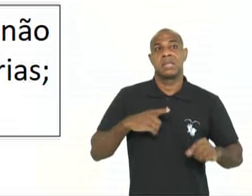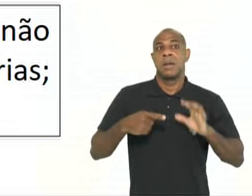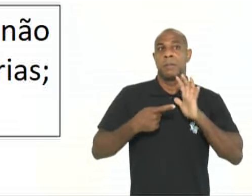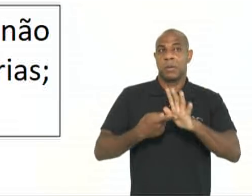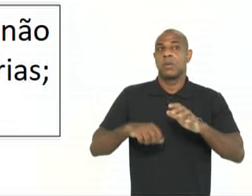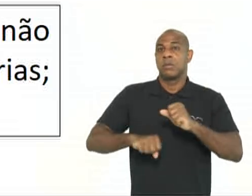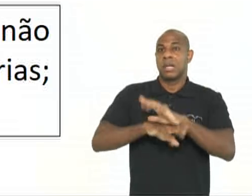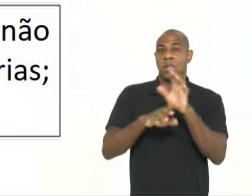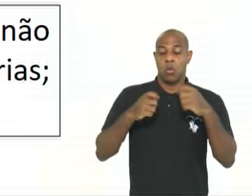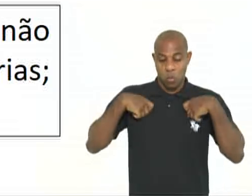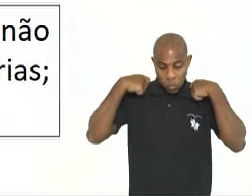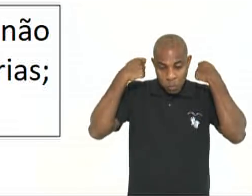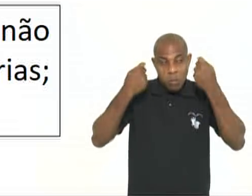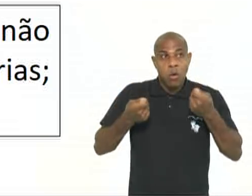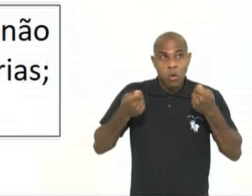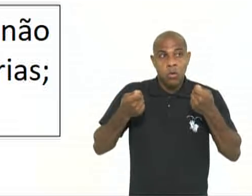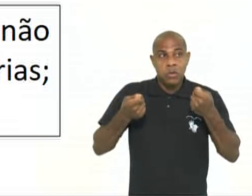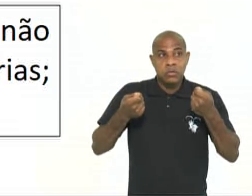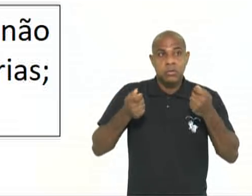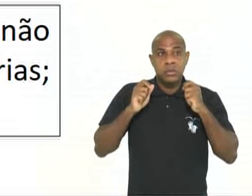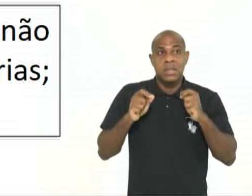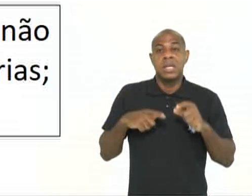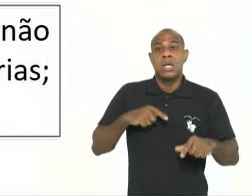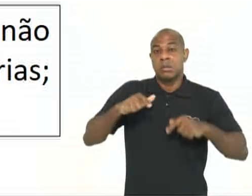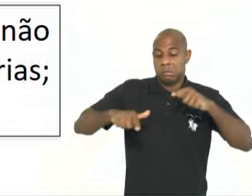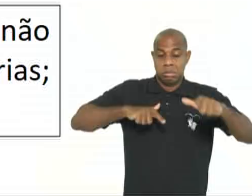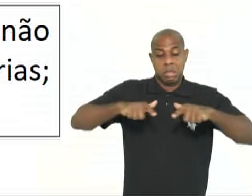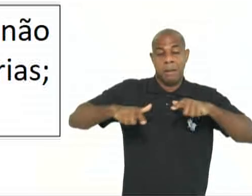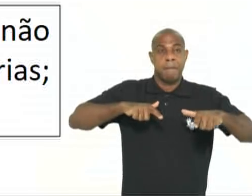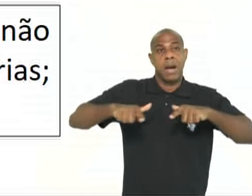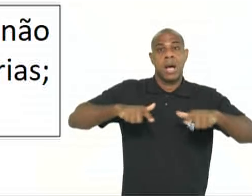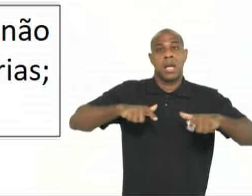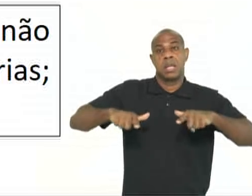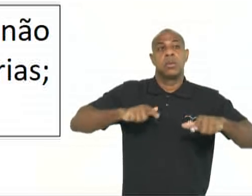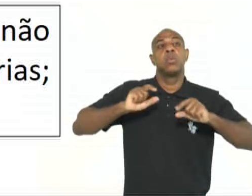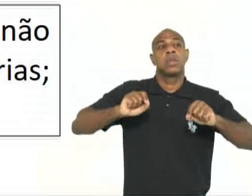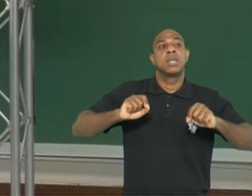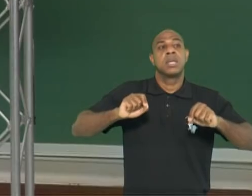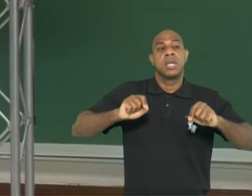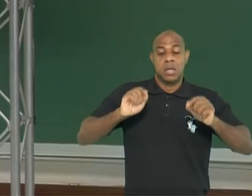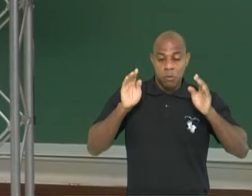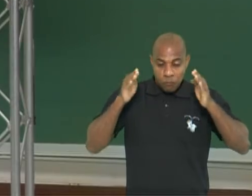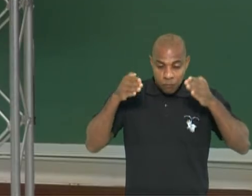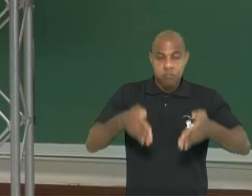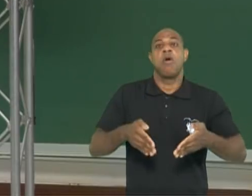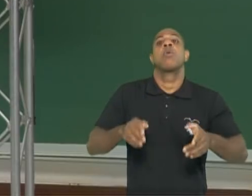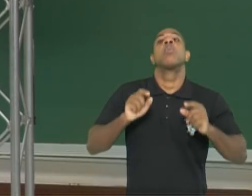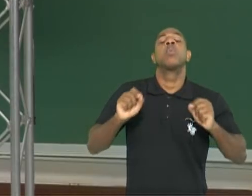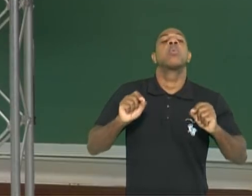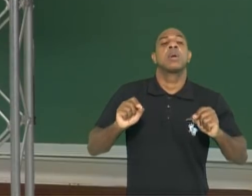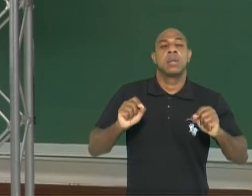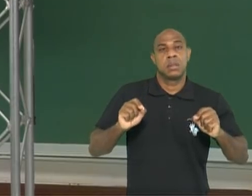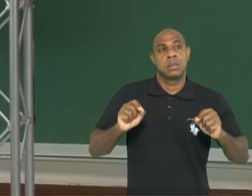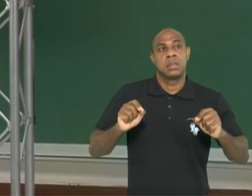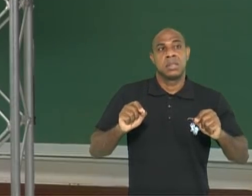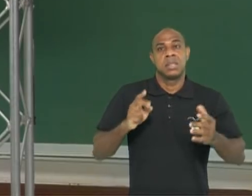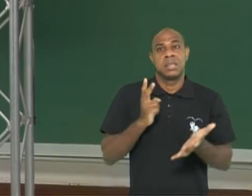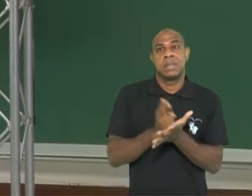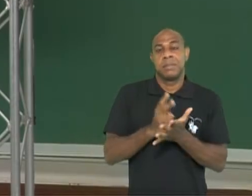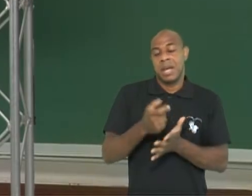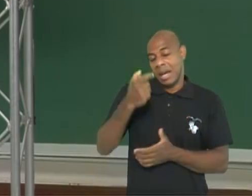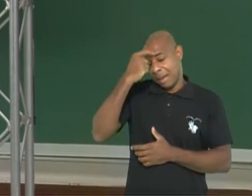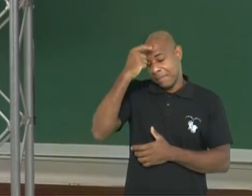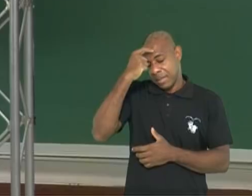do monge, que tem que estar relacionado muito ao trabalho, o trabalho como um foco de, inclusive, manter sempre a mente